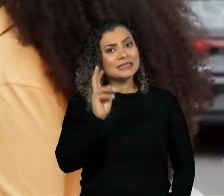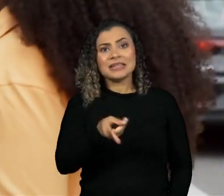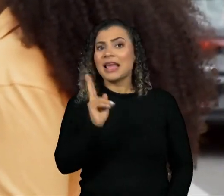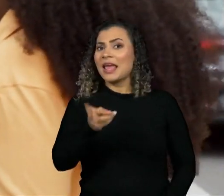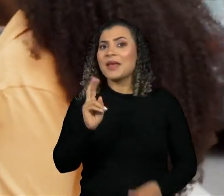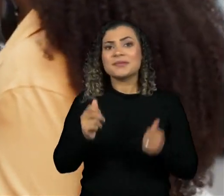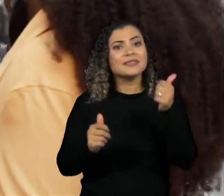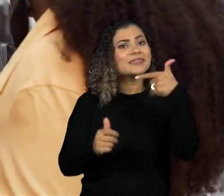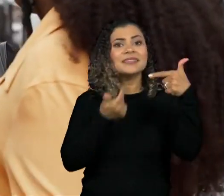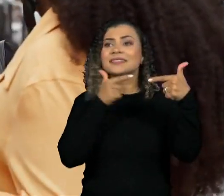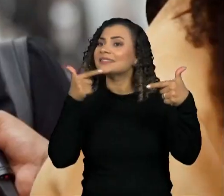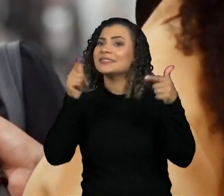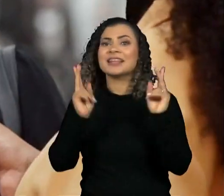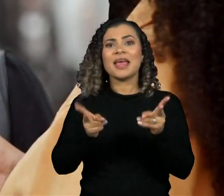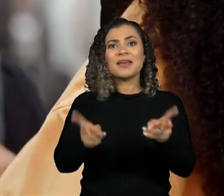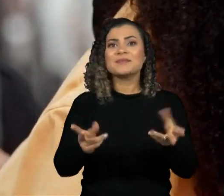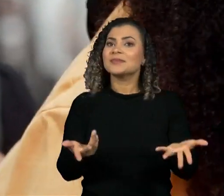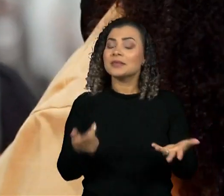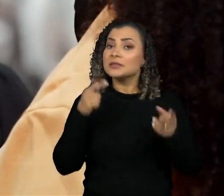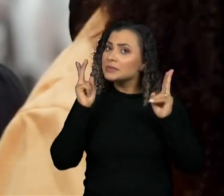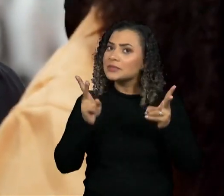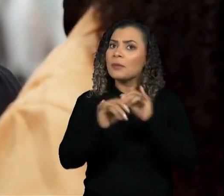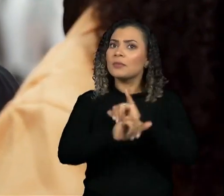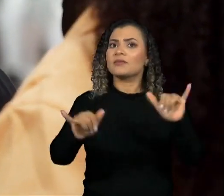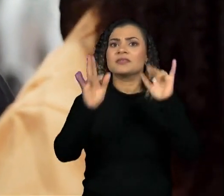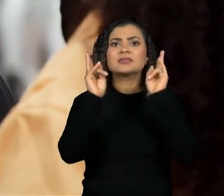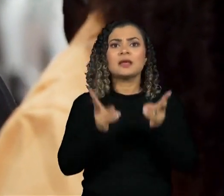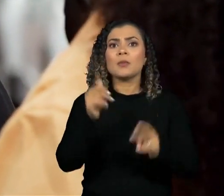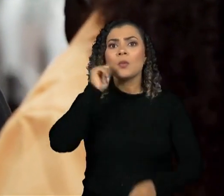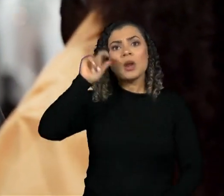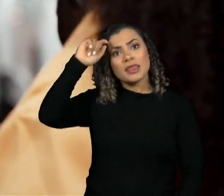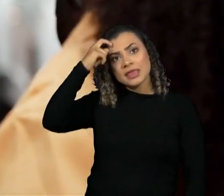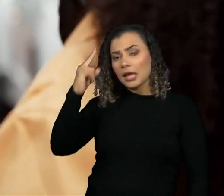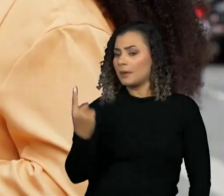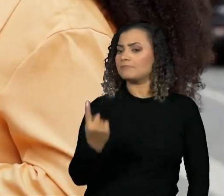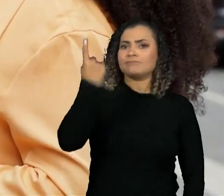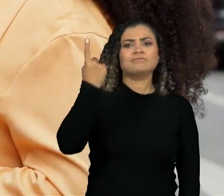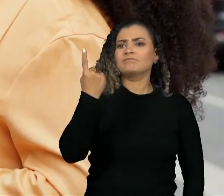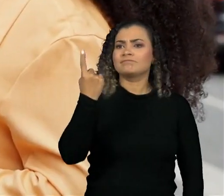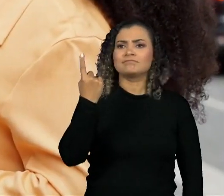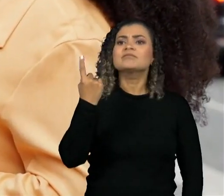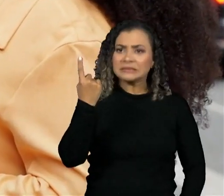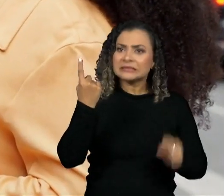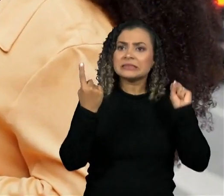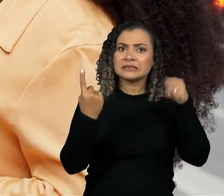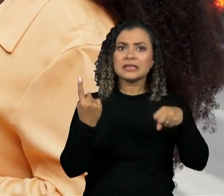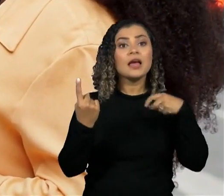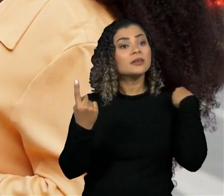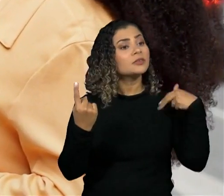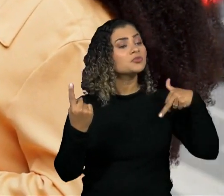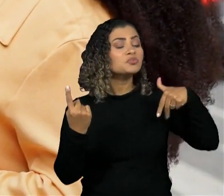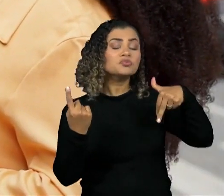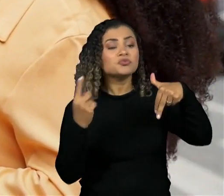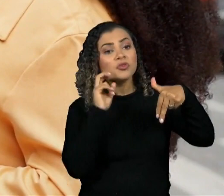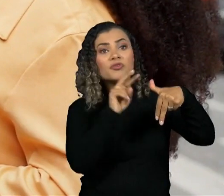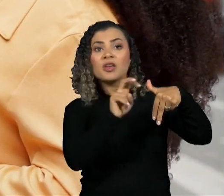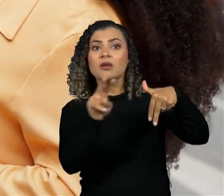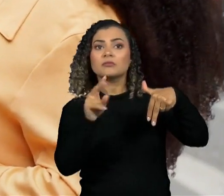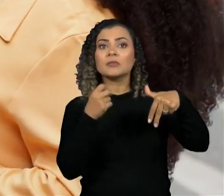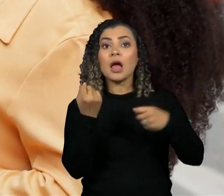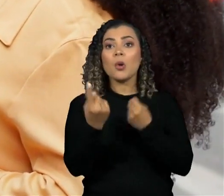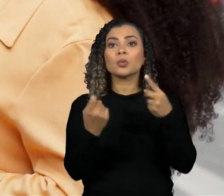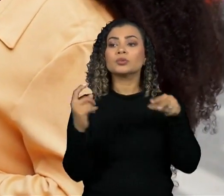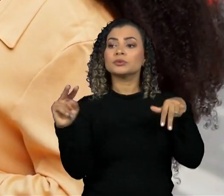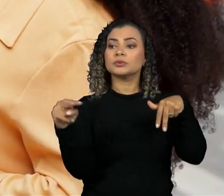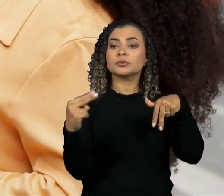Com certeza, sempre. Sempre falo isso. Mulher negra em primeiro lugar. A gente olha, a gente anda na rua, a gente vê um olharzinho torto,